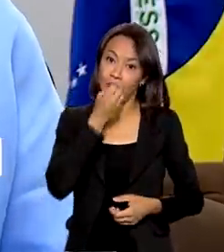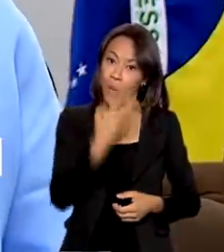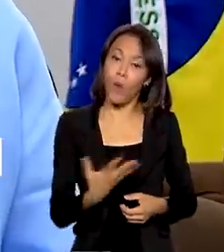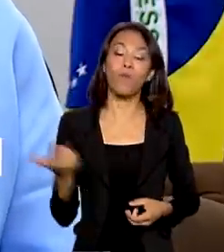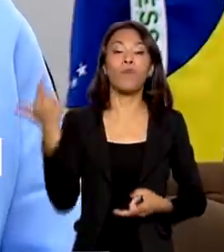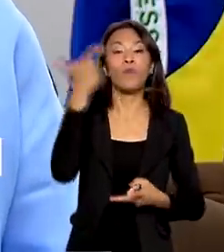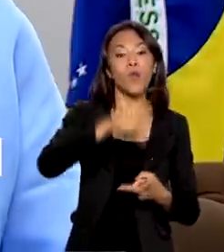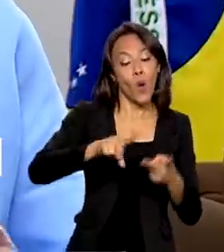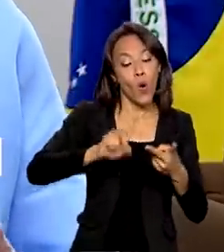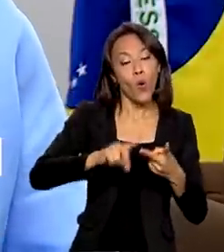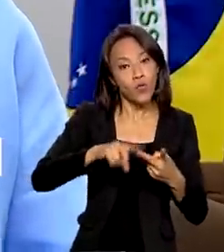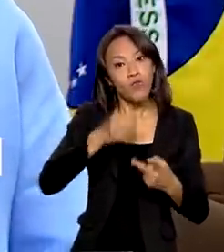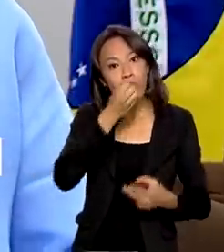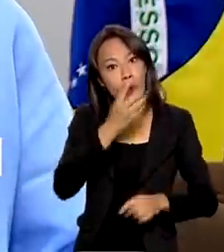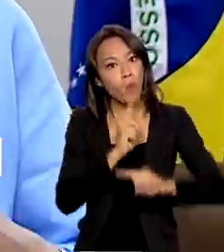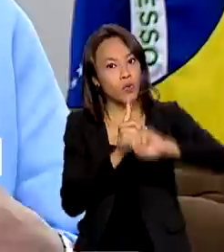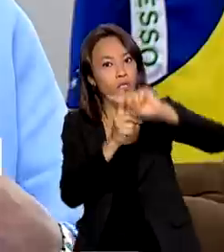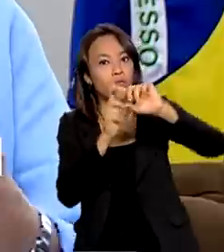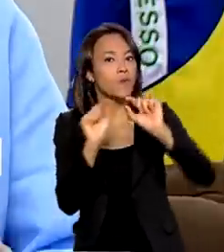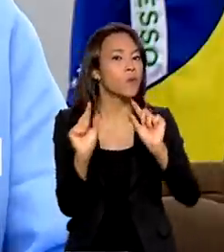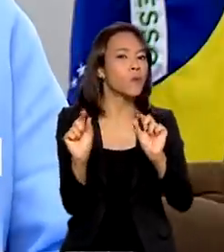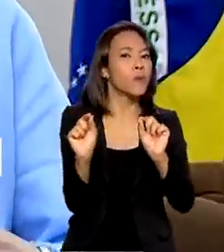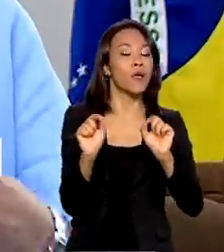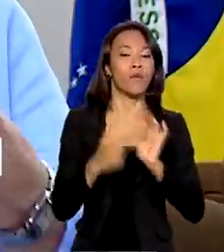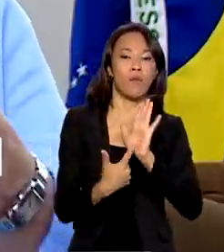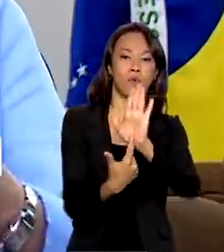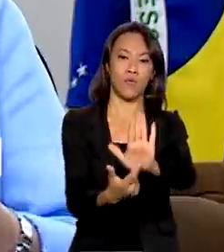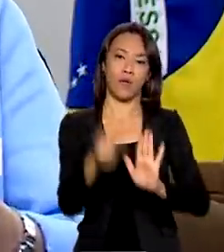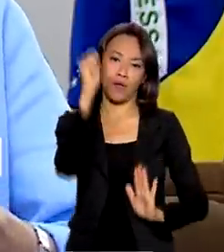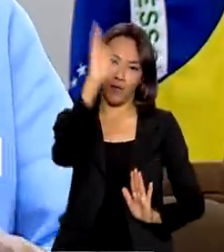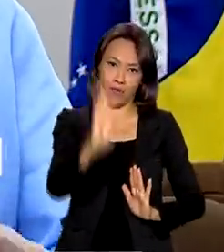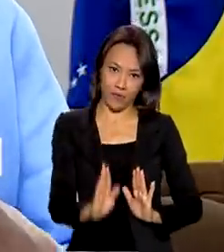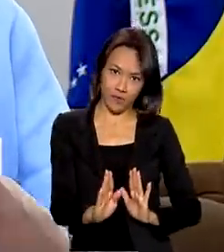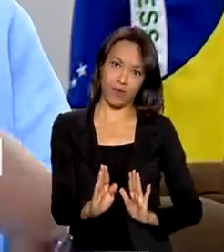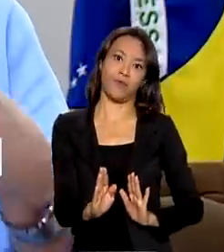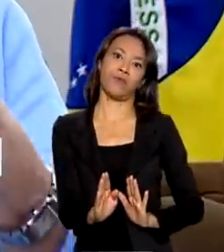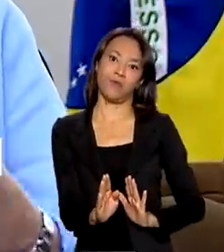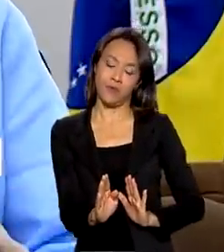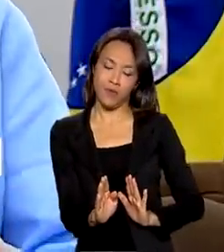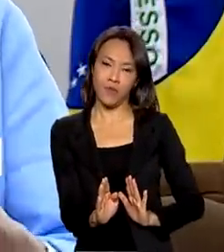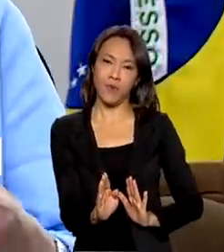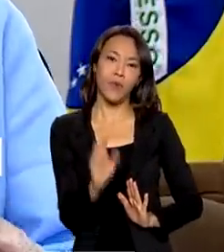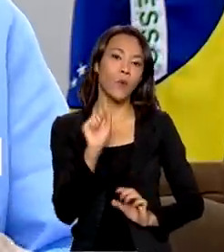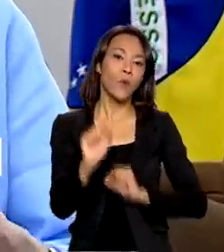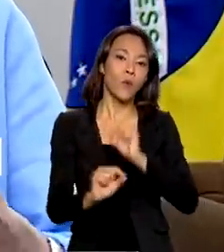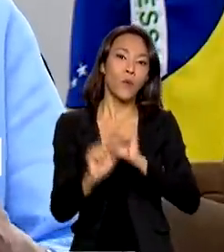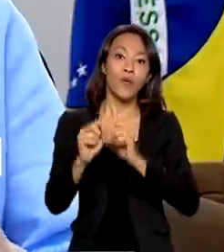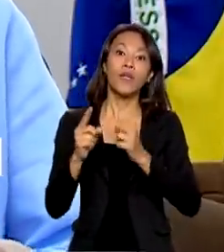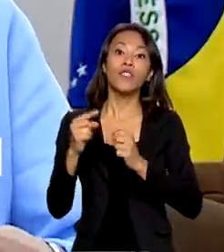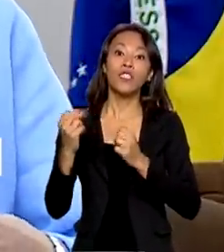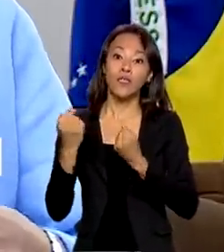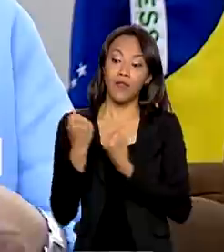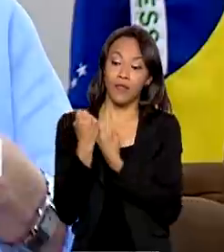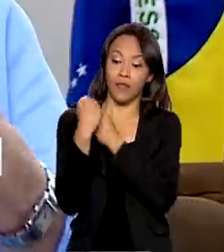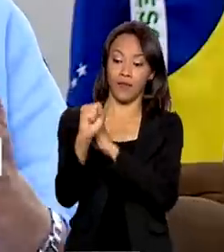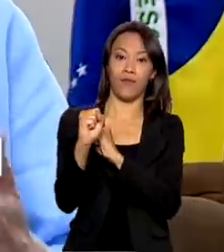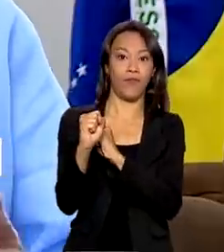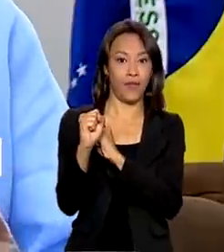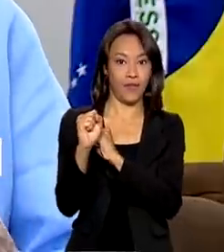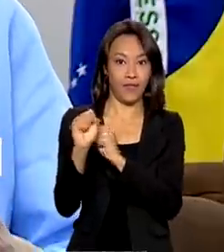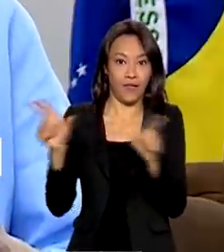e um outro ponto muito positivo é mostrar que o Brasil o serviço de defesa sanitária brasileira